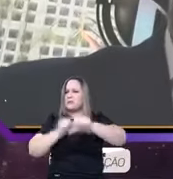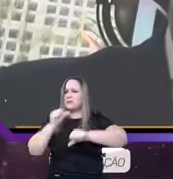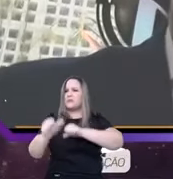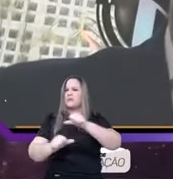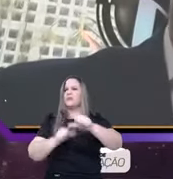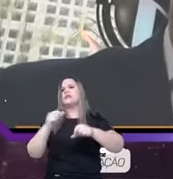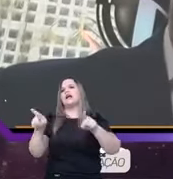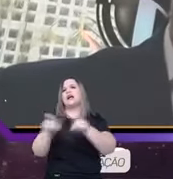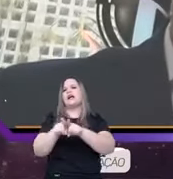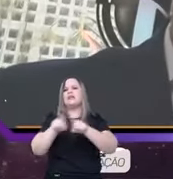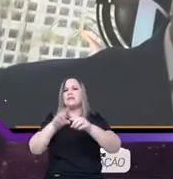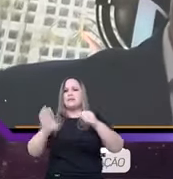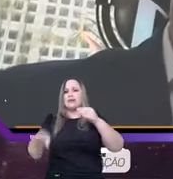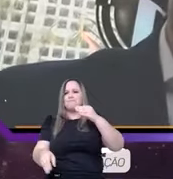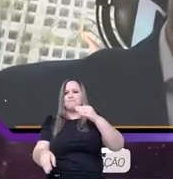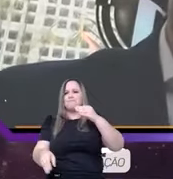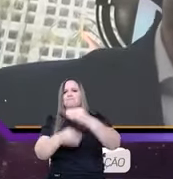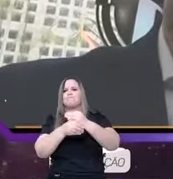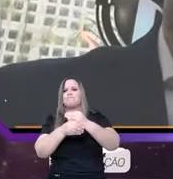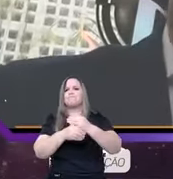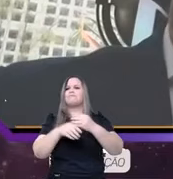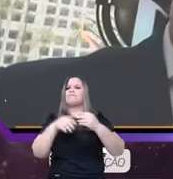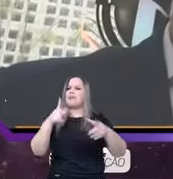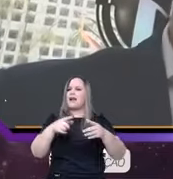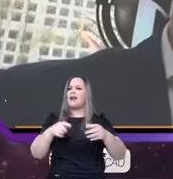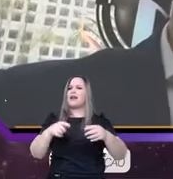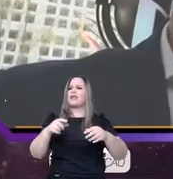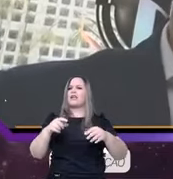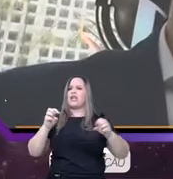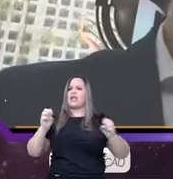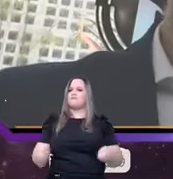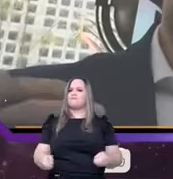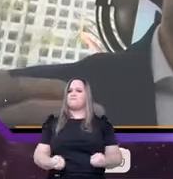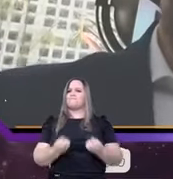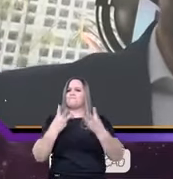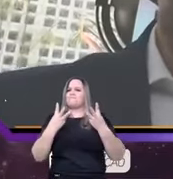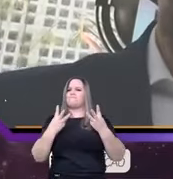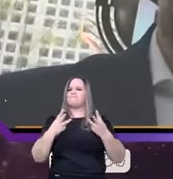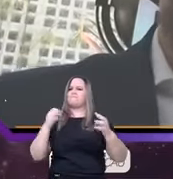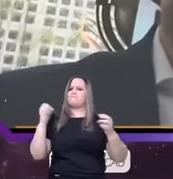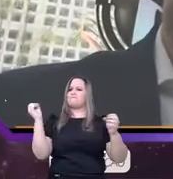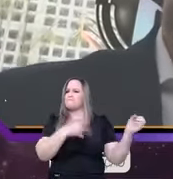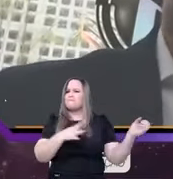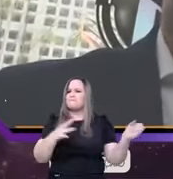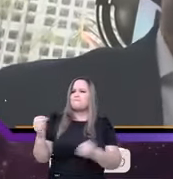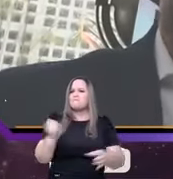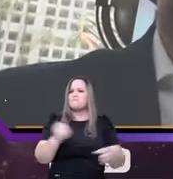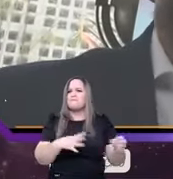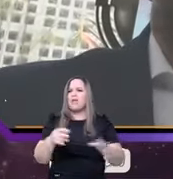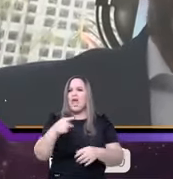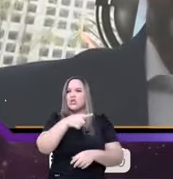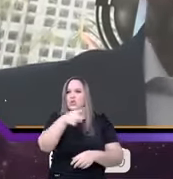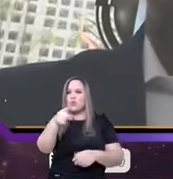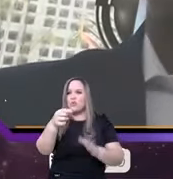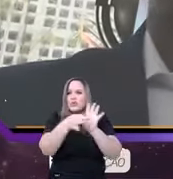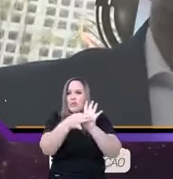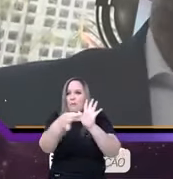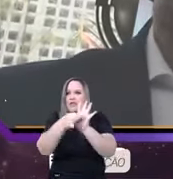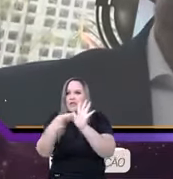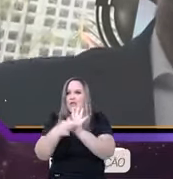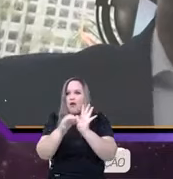participação nessa jornada, para que aí sim nós possamos, a partir dessas sugestões,